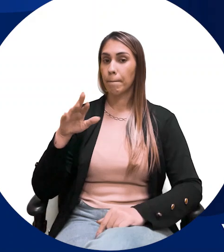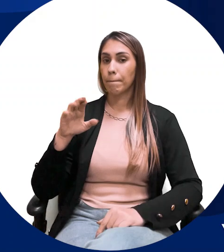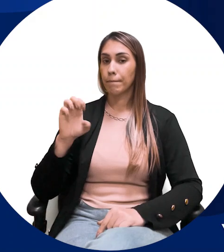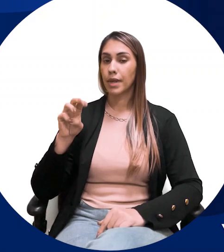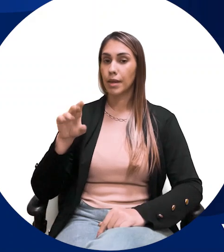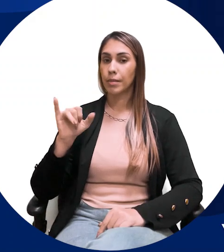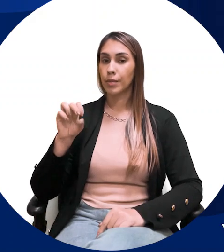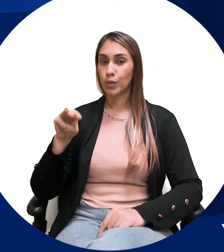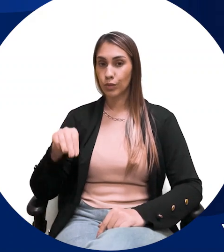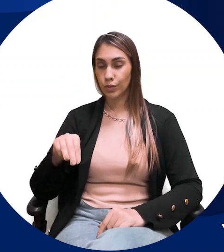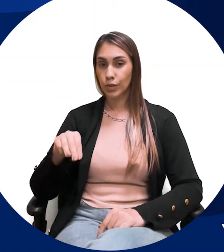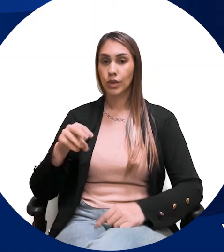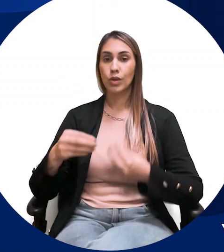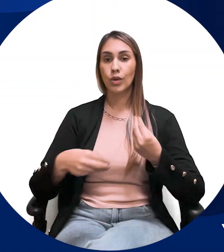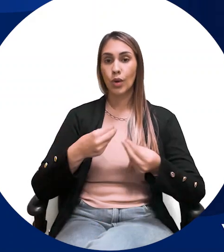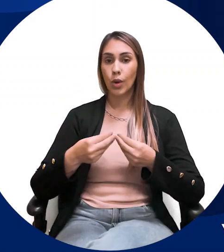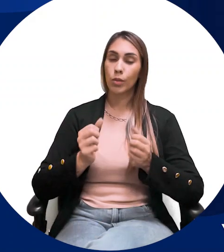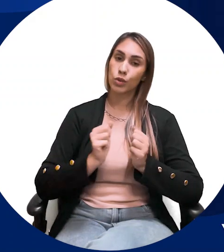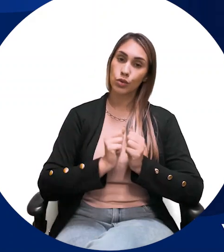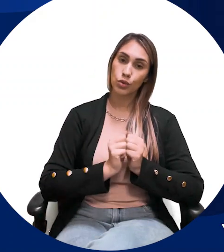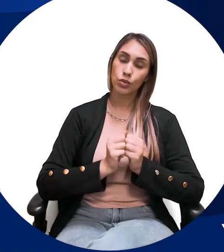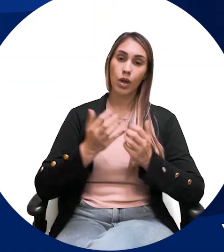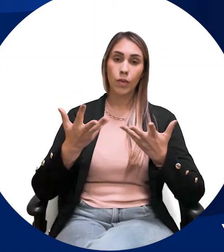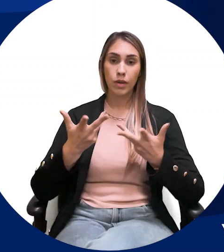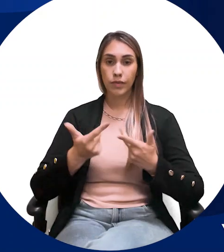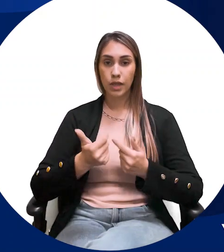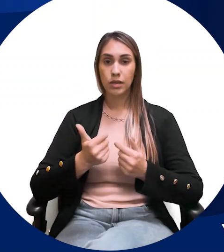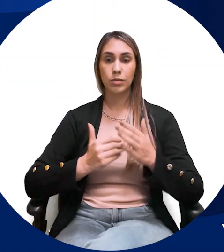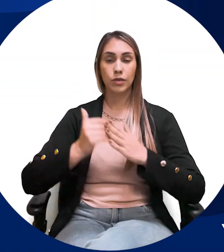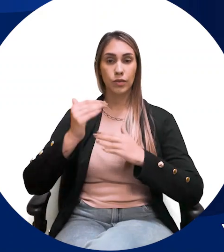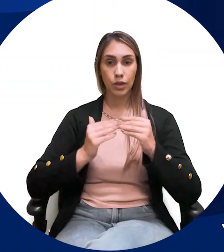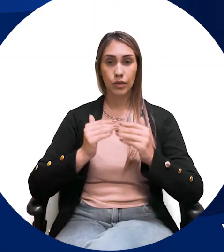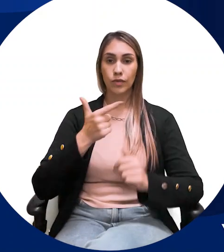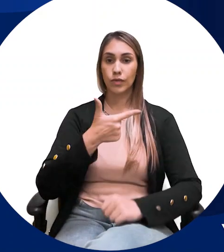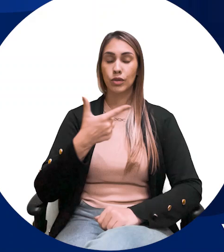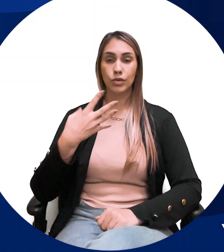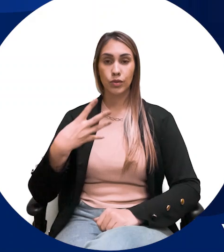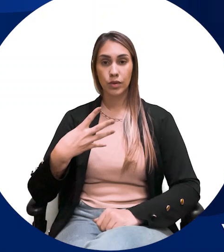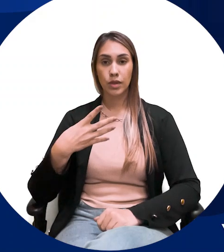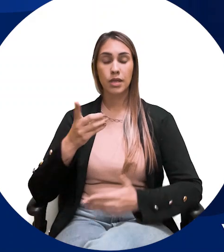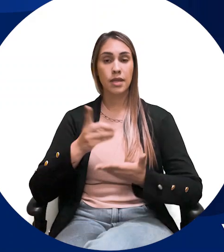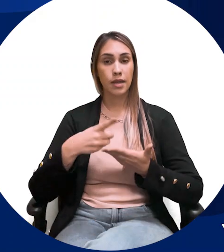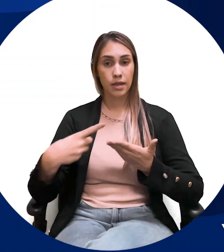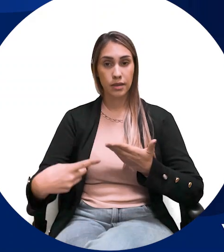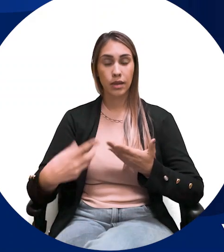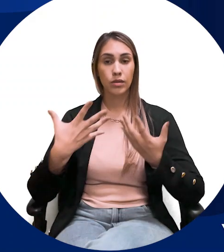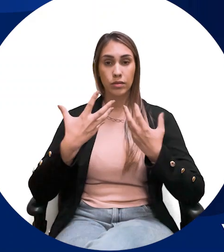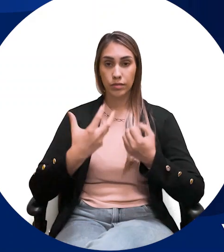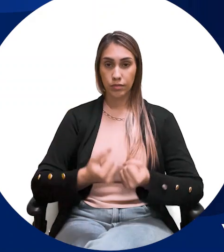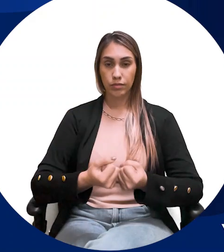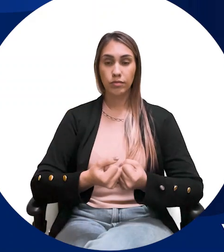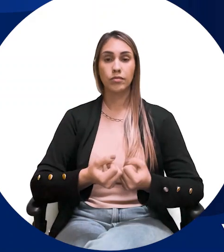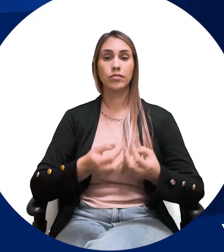licença-prêmio, declarando o usufruto de licença-prêmio concomitante à qualificação profissional. 24. Declaração